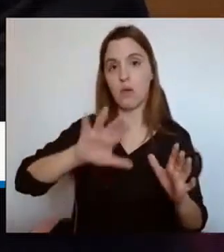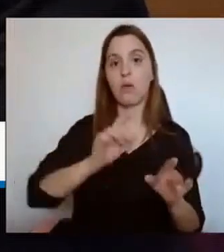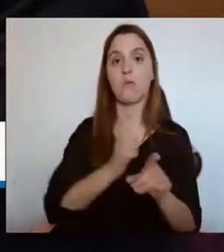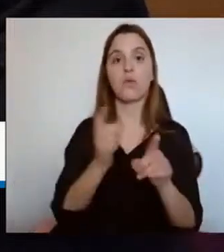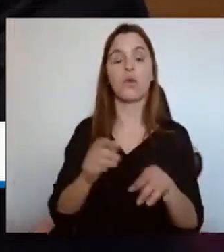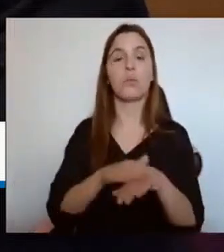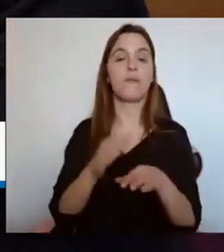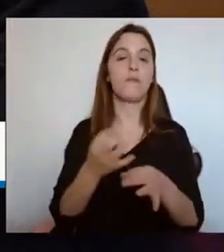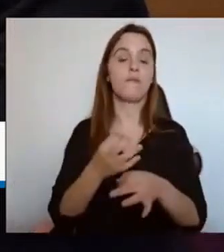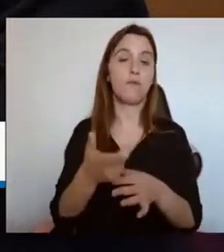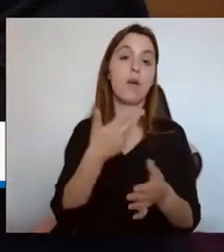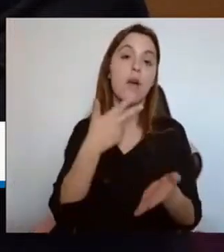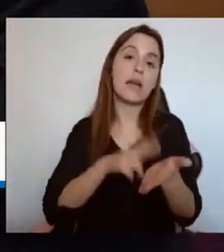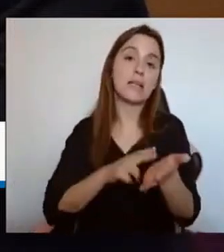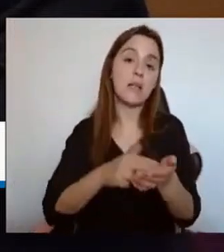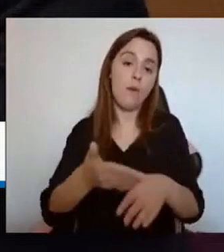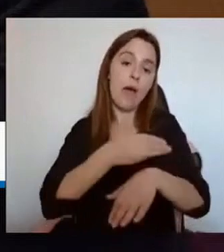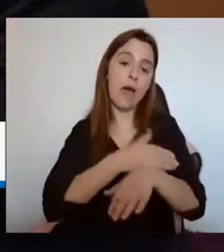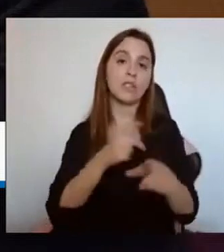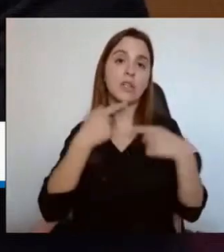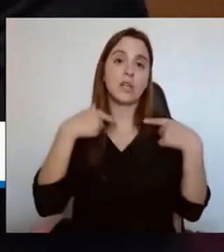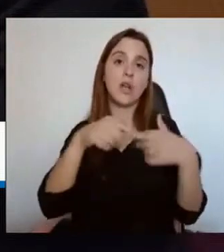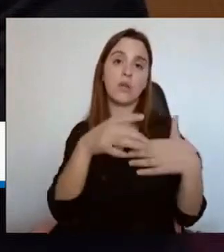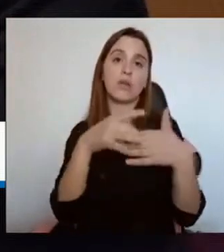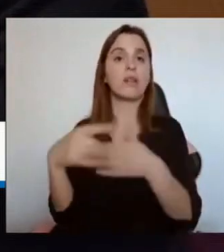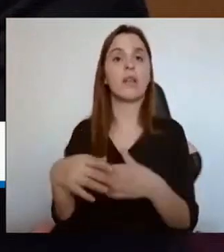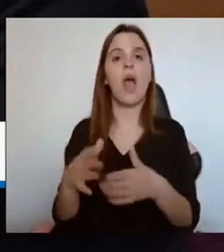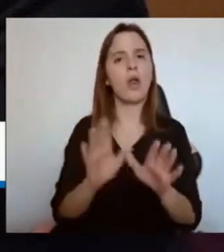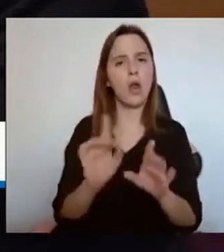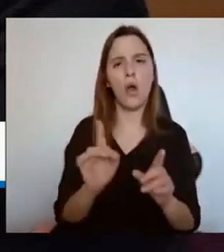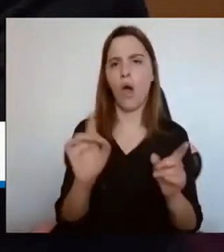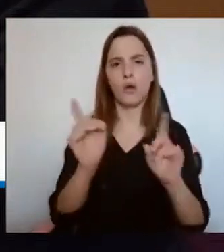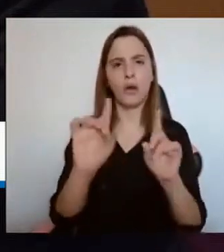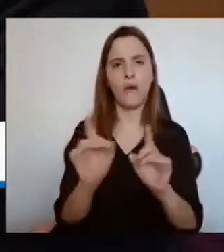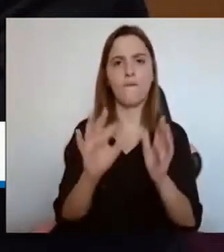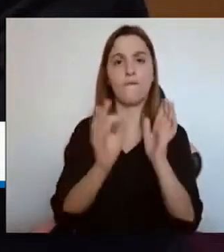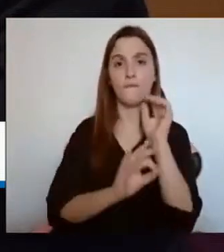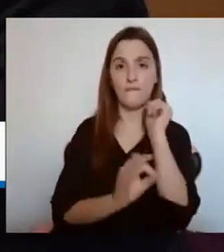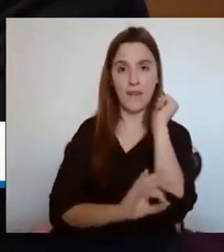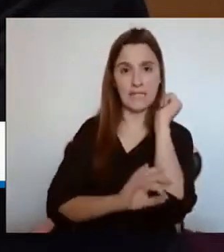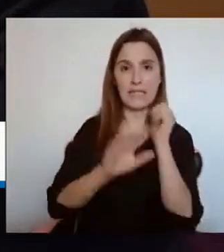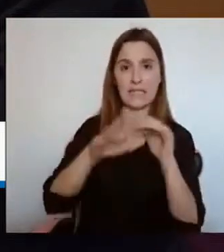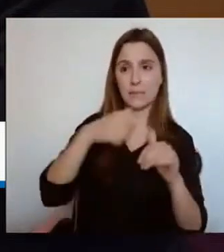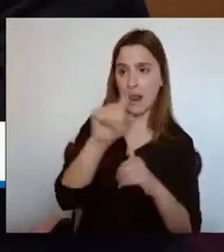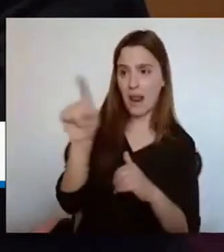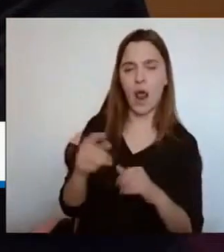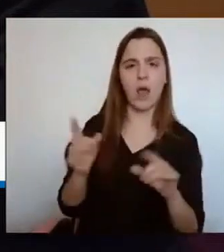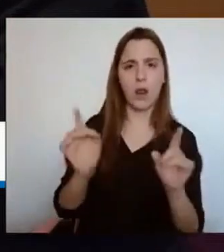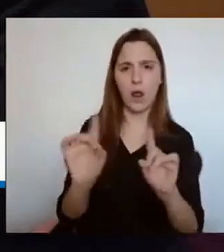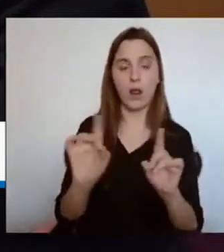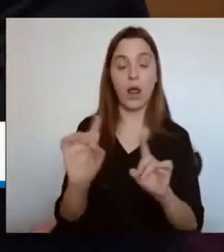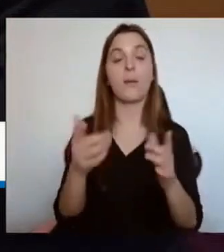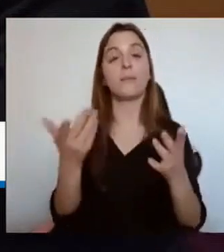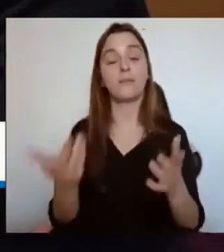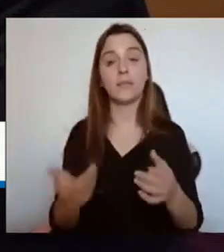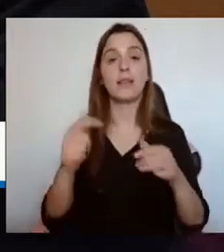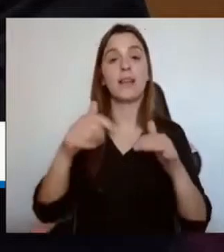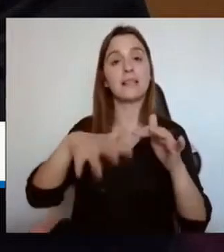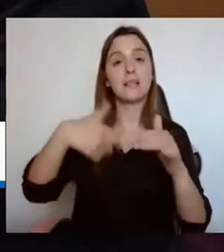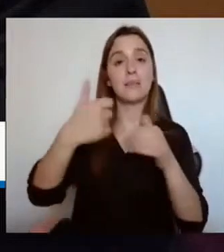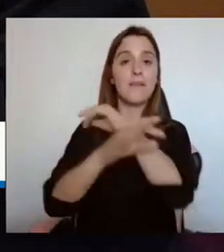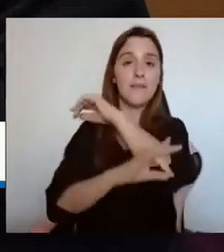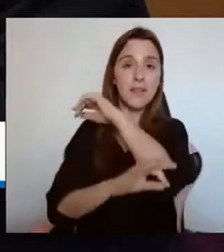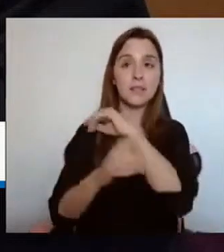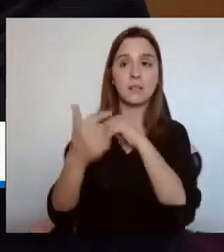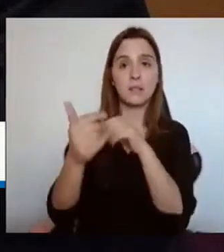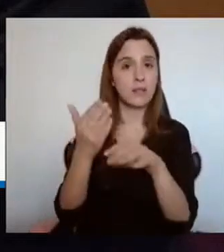alegada na reunião de líderes para não as realizar. E lembro, Sr. Presidente, que há assembleias de freguesia que já são transmitidas noutras freguesias e